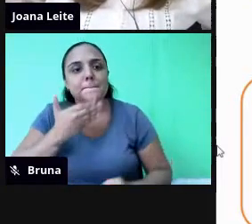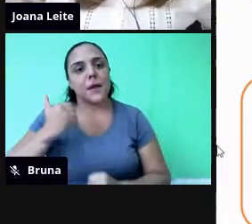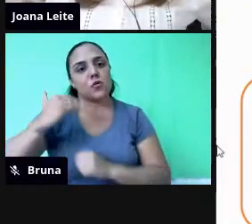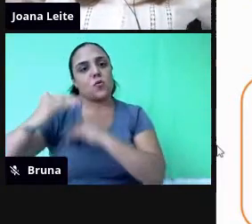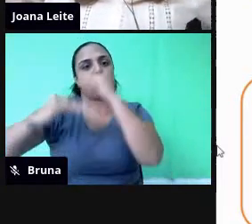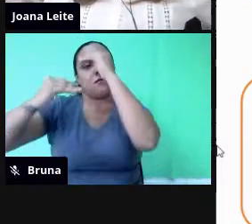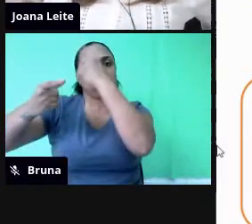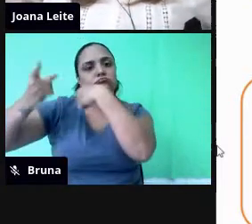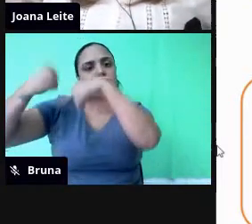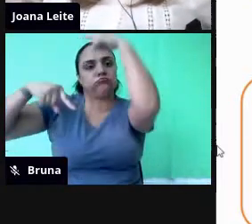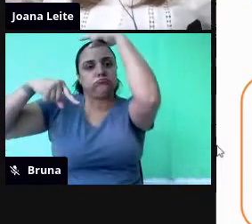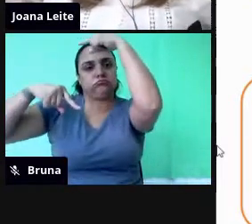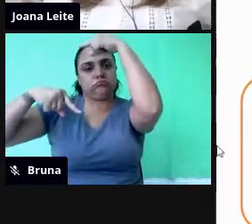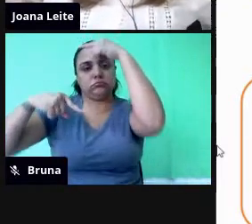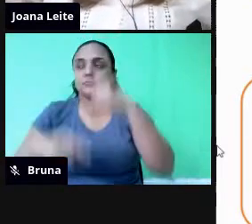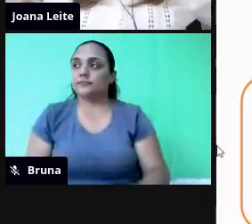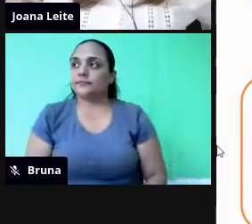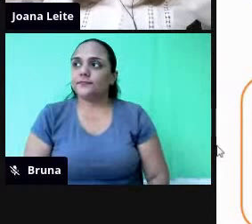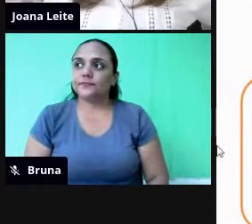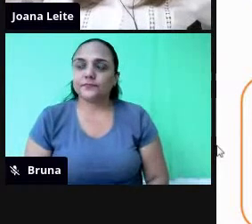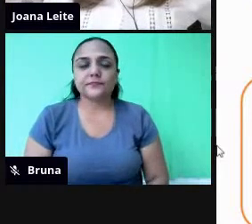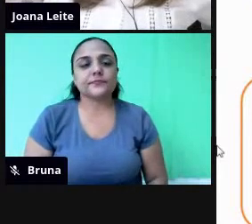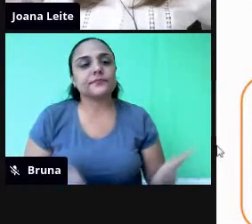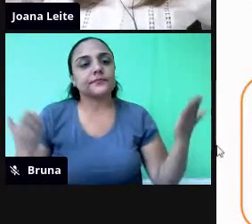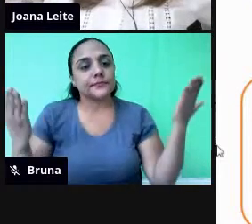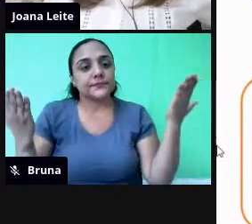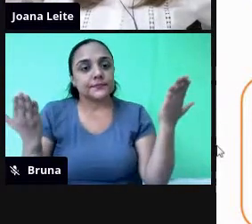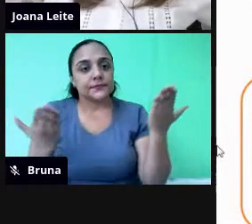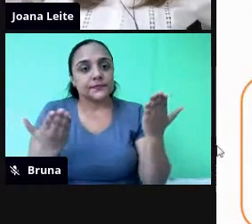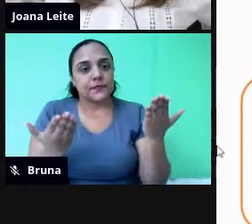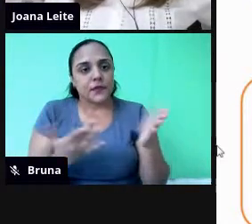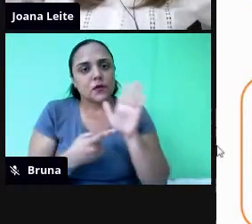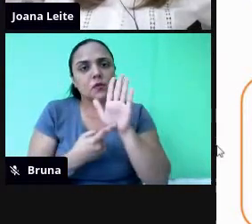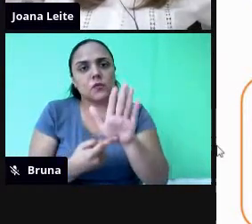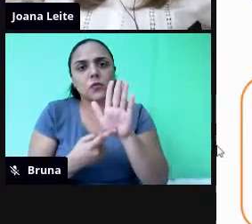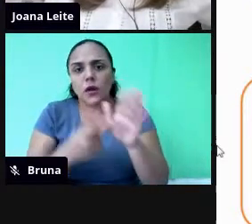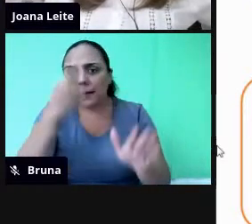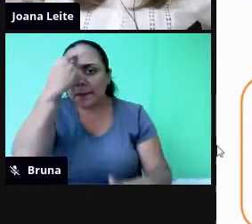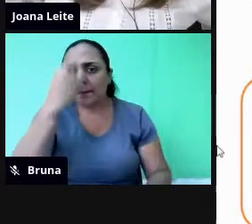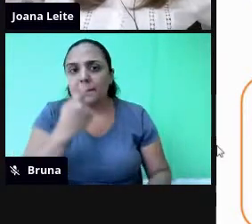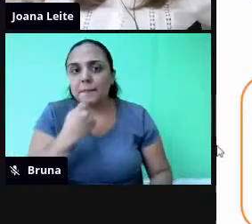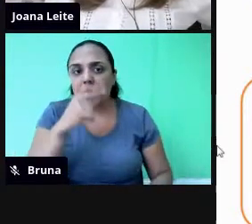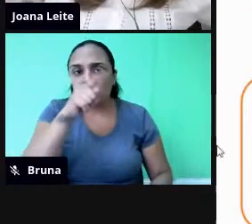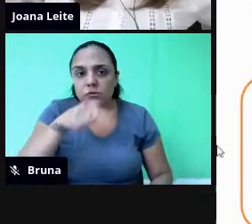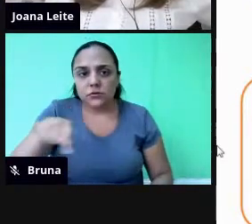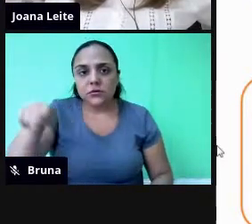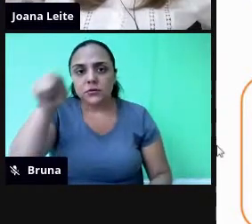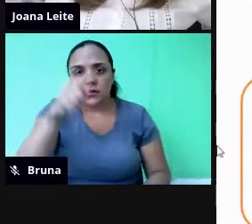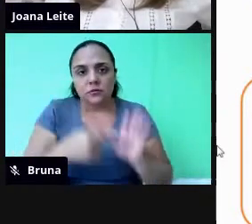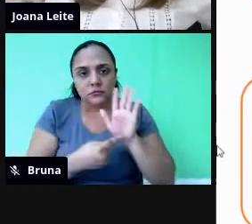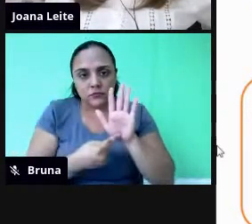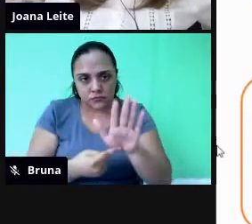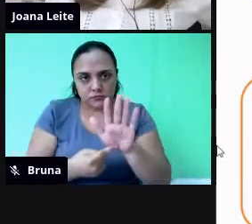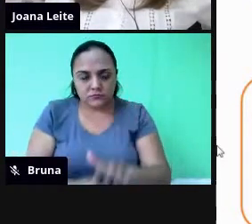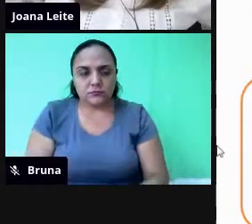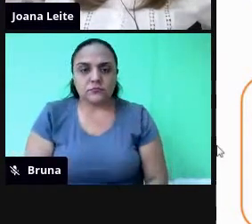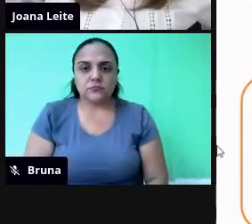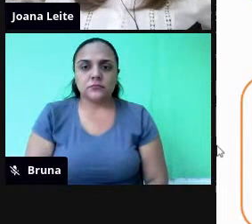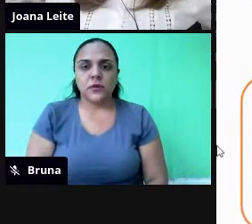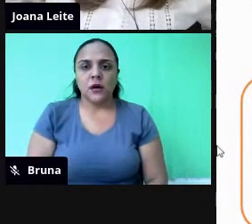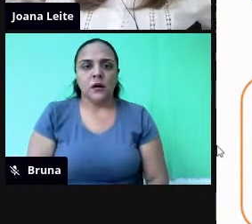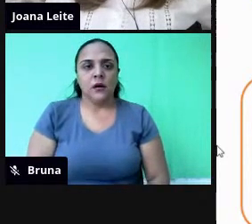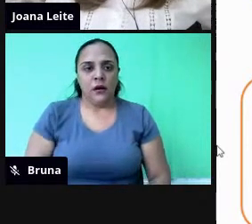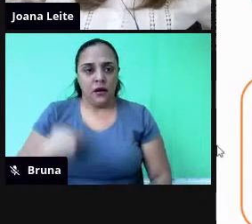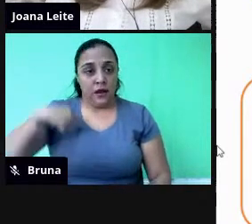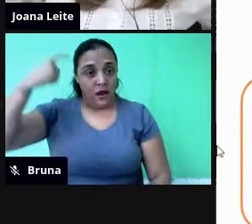vida. E aí, eu coloquei para vocês, né, uma forma como eu vejo a nutrição no autismo, tá? Eu,